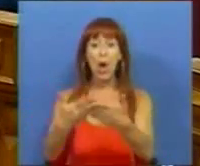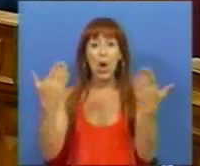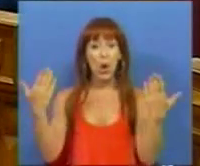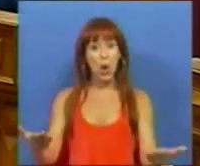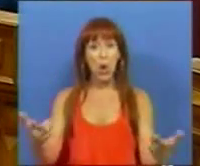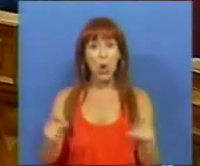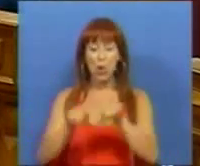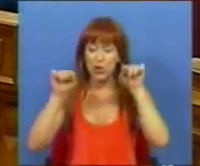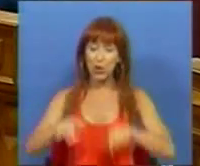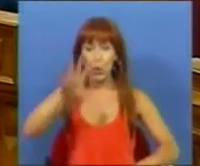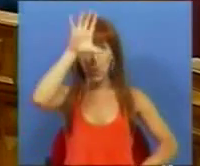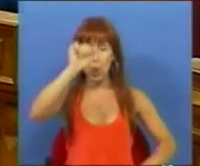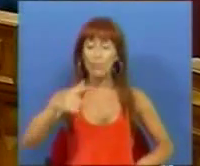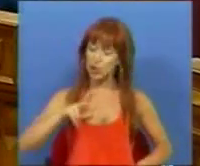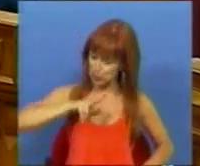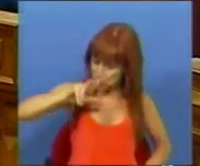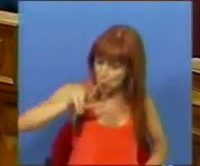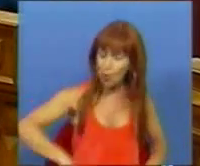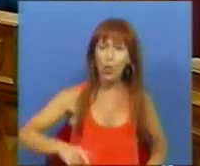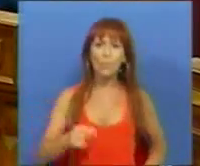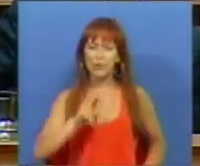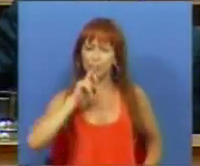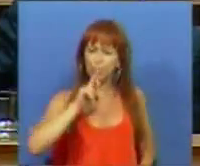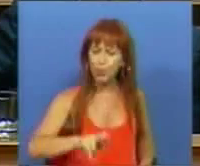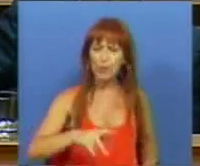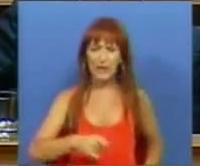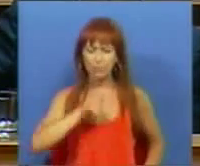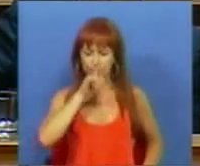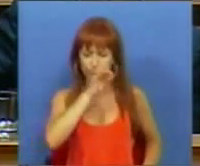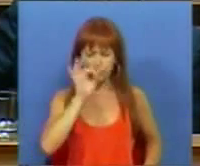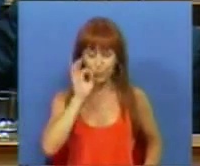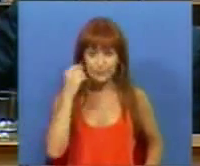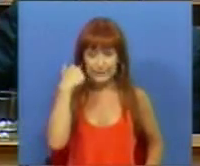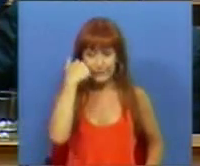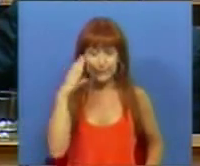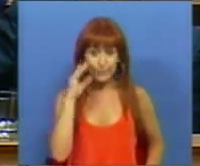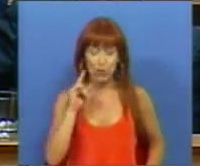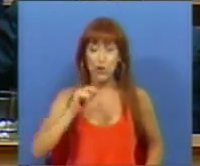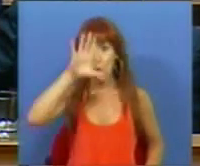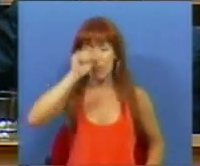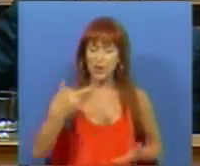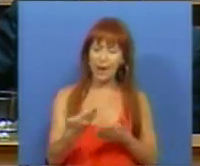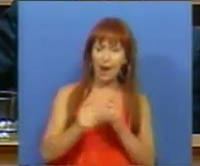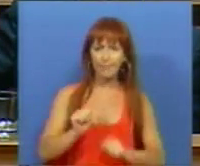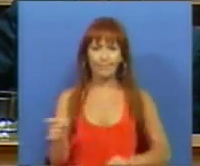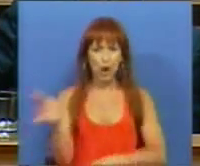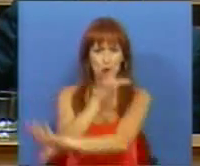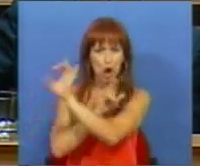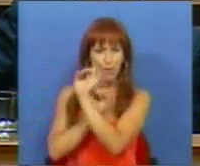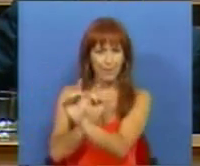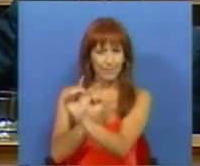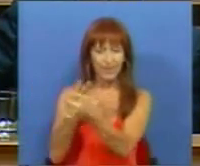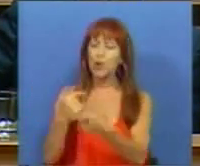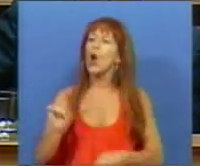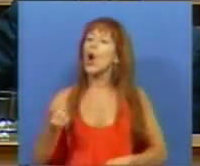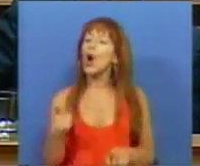hoje que o governo português responde com o silêncio envergonhado é o do governo económico da Europa, que não